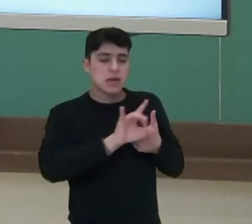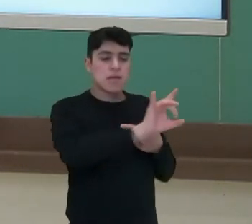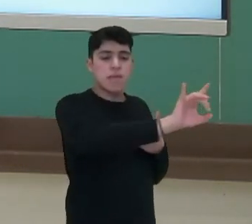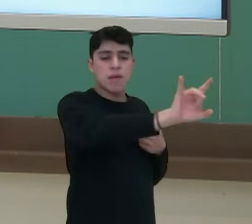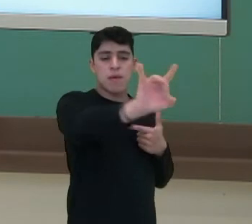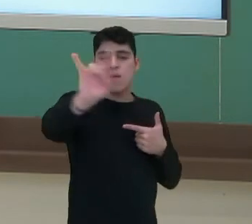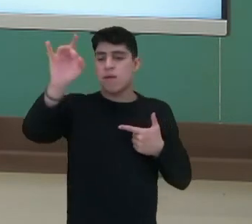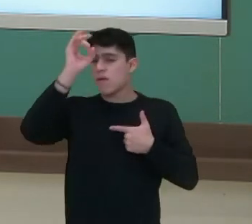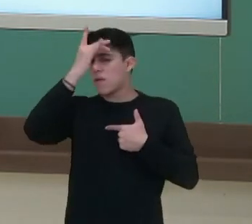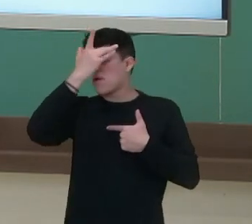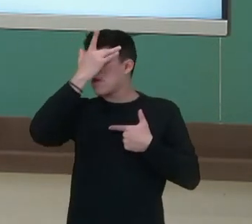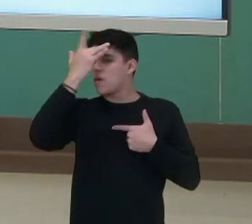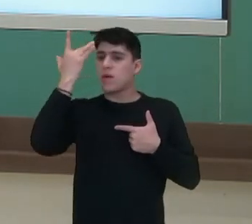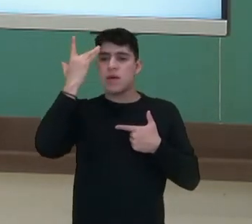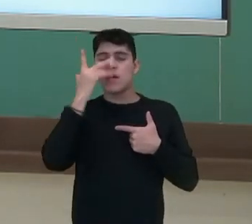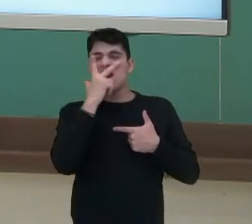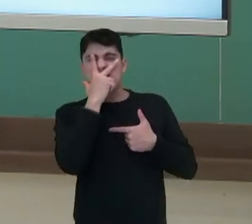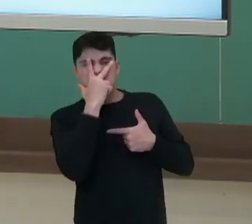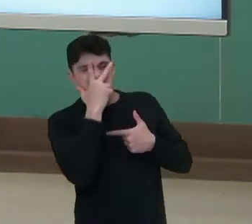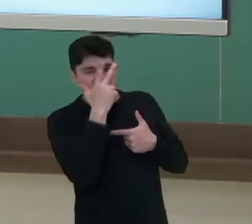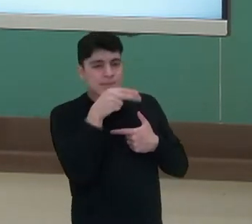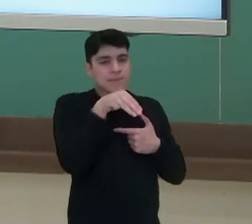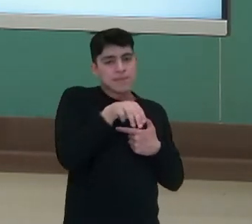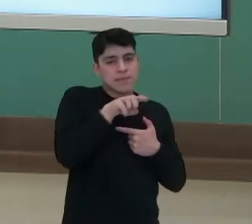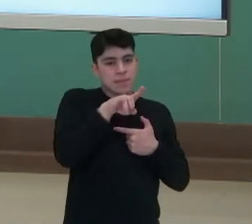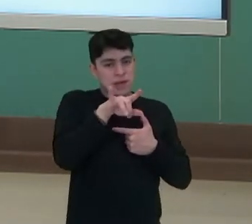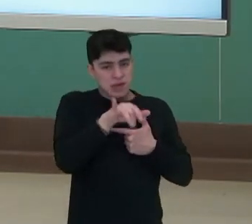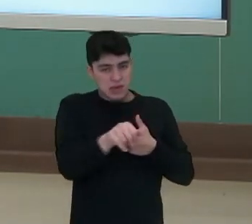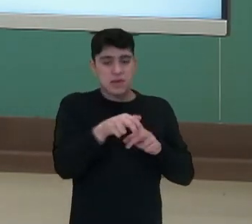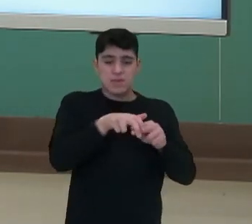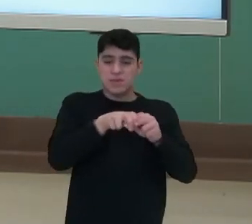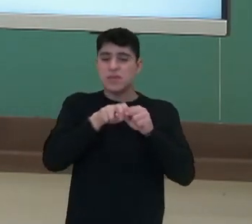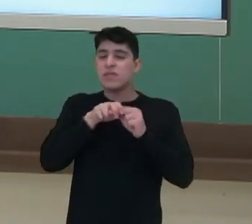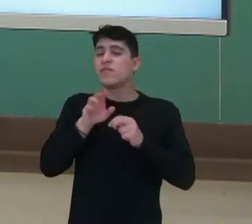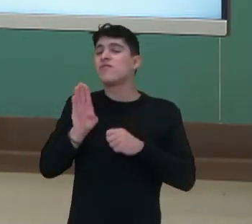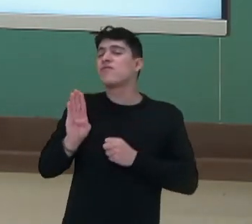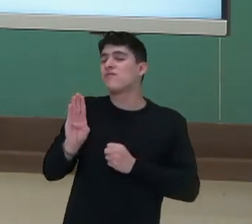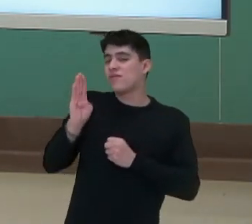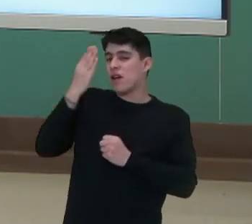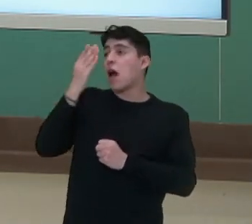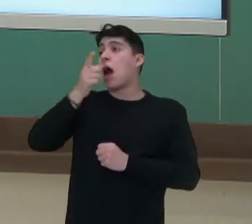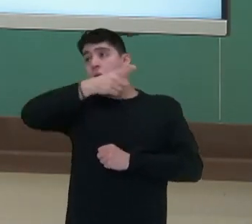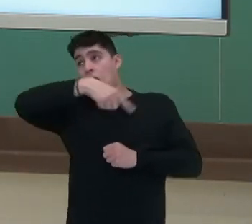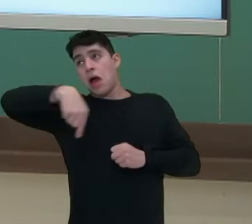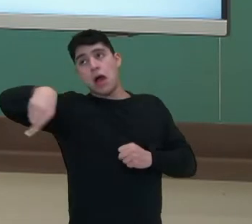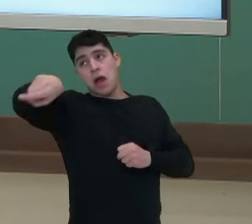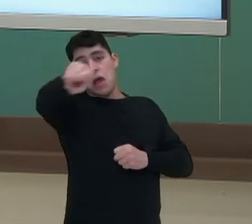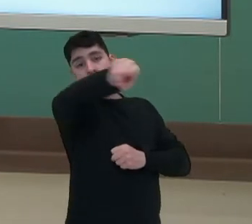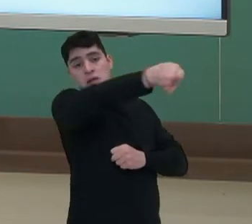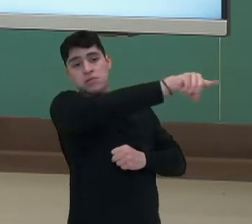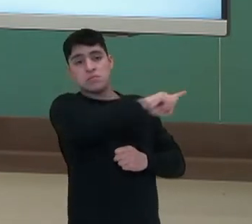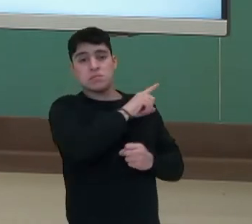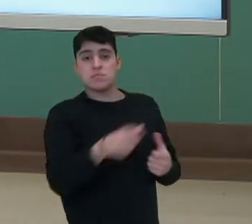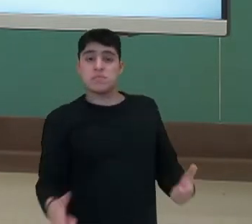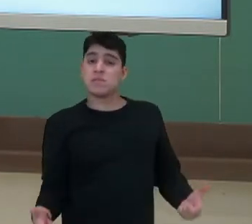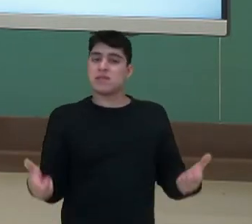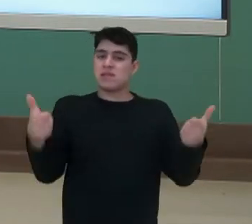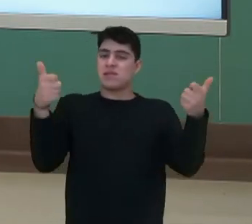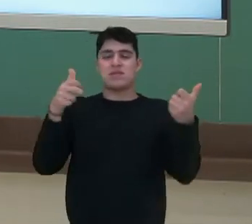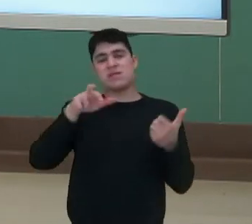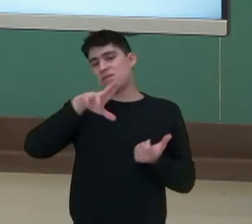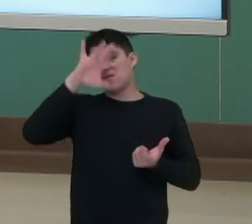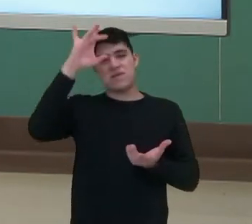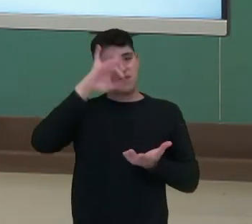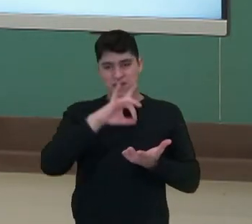do país e dá uma média. Por isso, então, que pode dar uma falsa sensação de melhoria, né? Mas é claro,